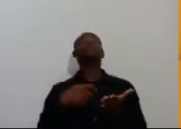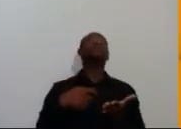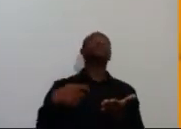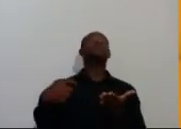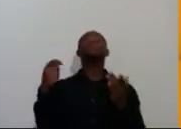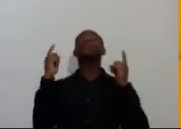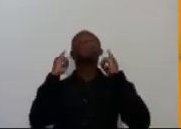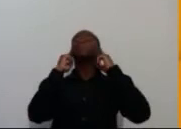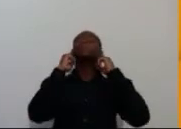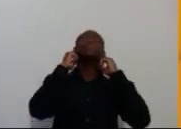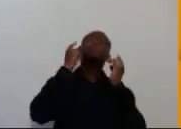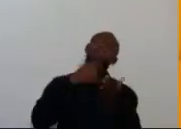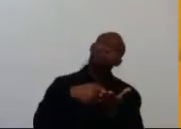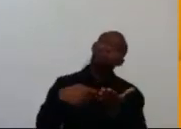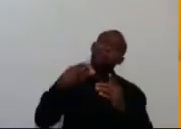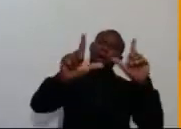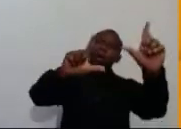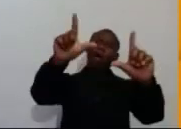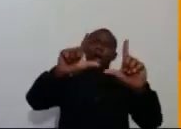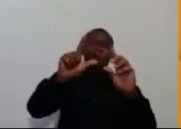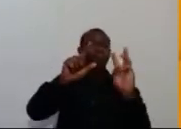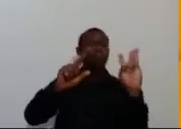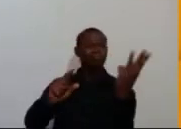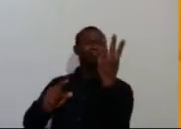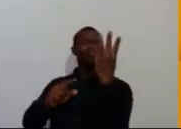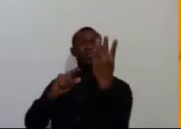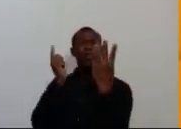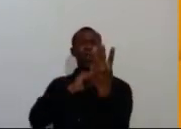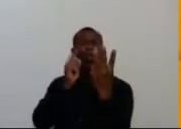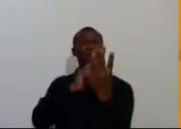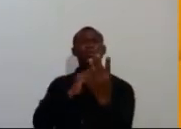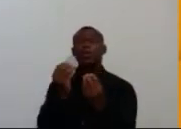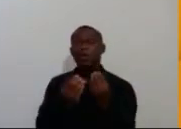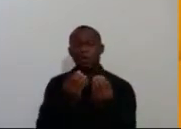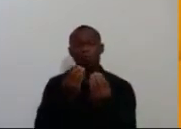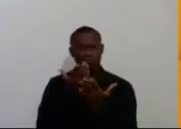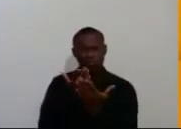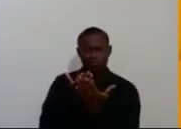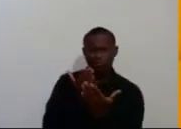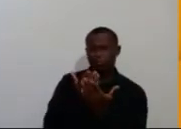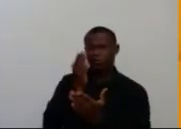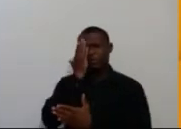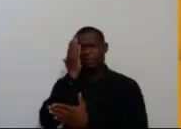consigo identificar e como eles fazem isso. Você estudou sobre essa situação atual?